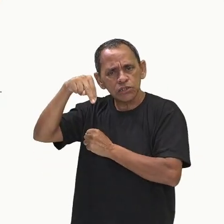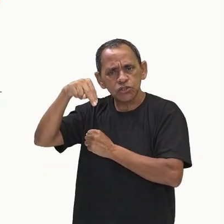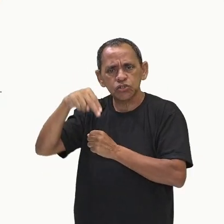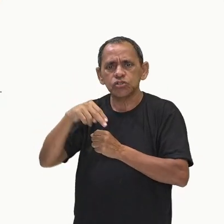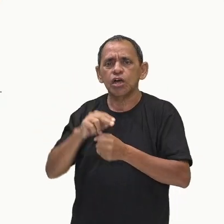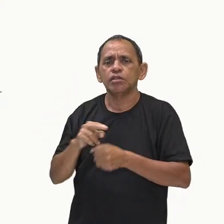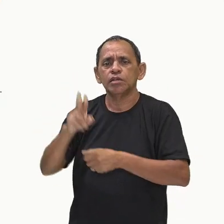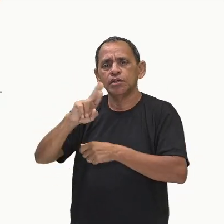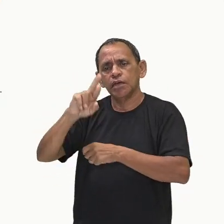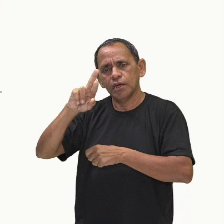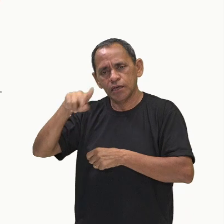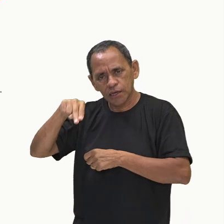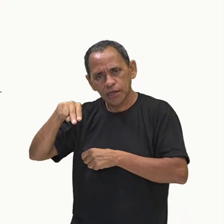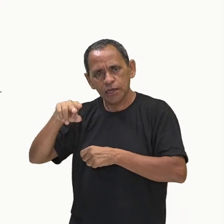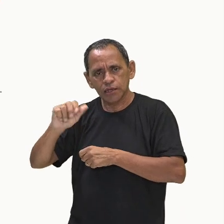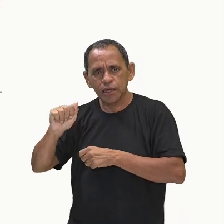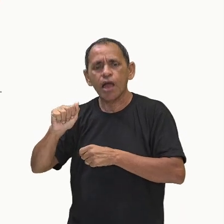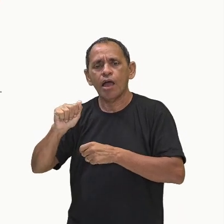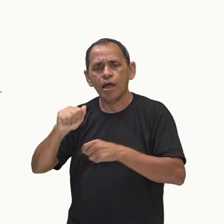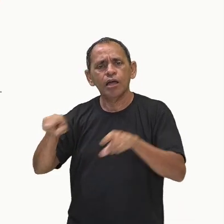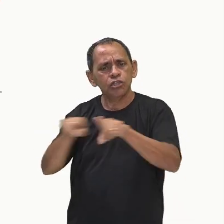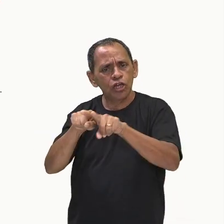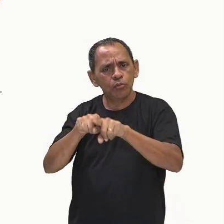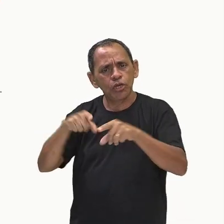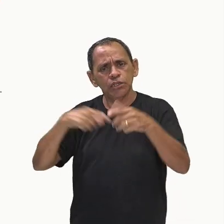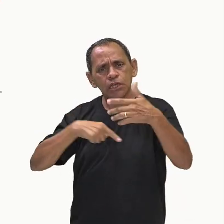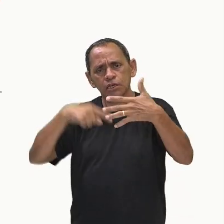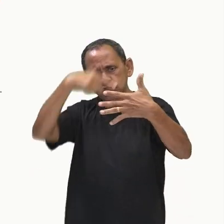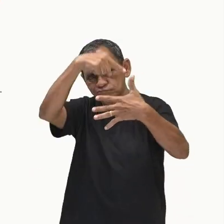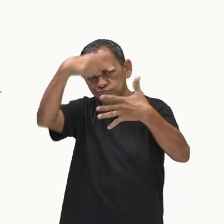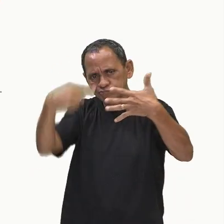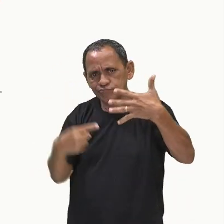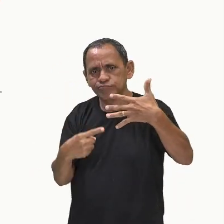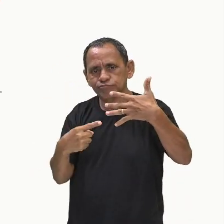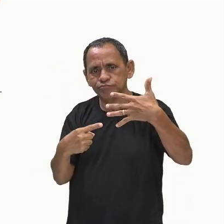RNA também vamos ter